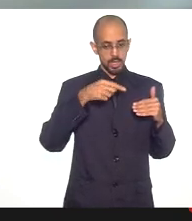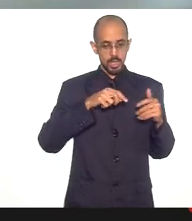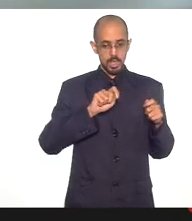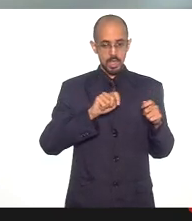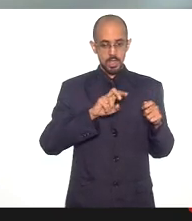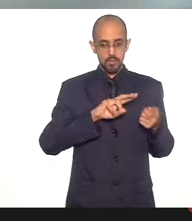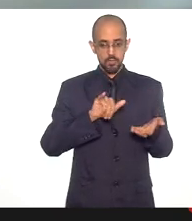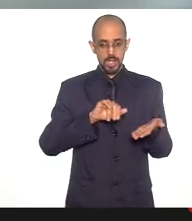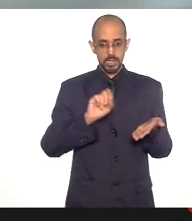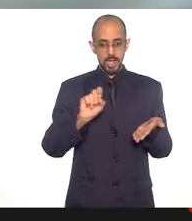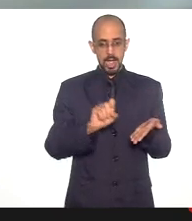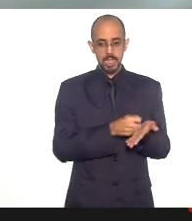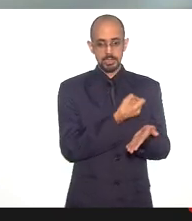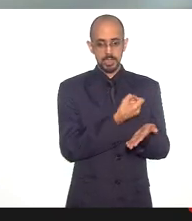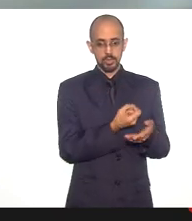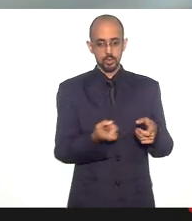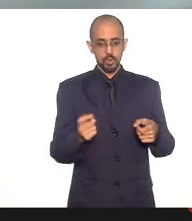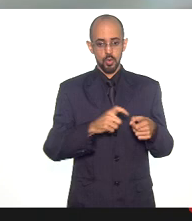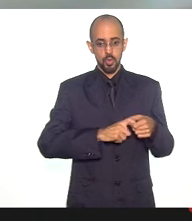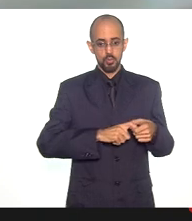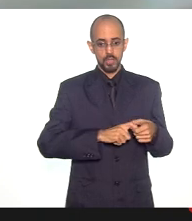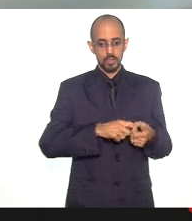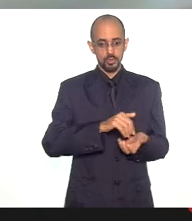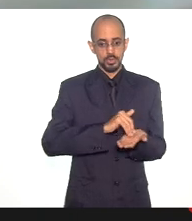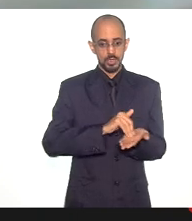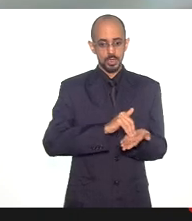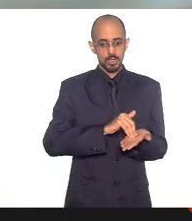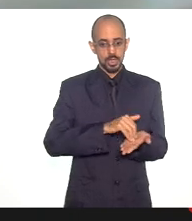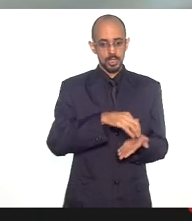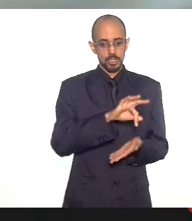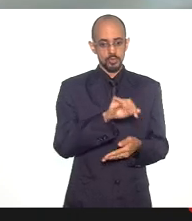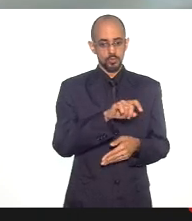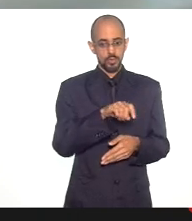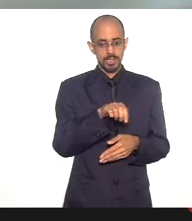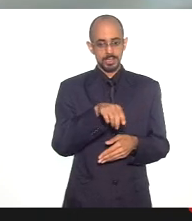do convênio com a Secretaria de Fazenda.